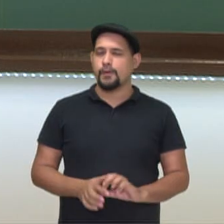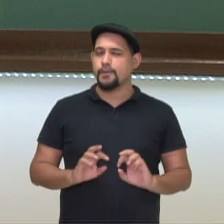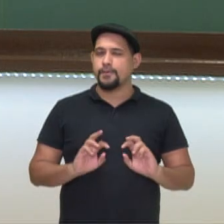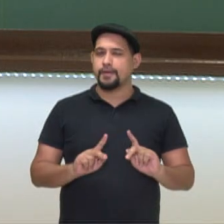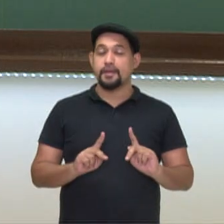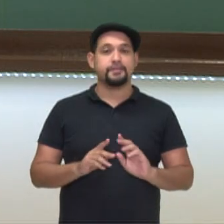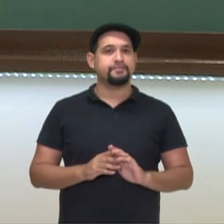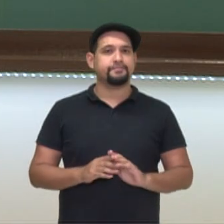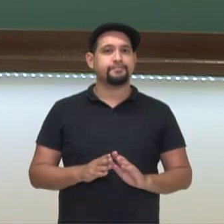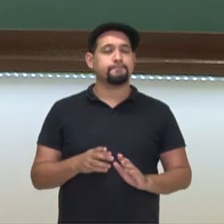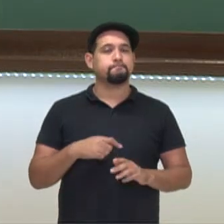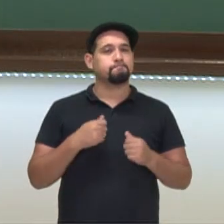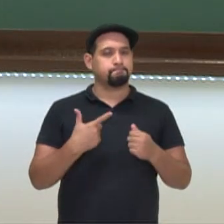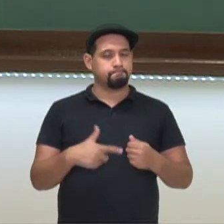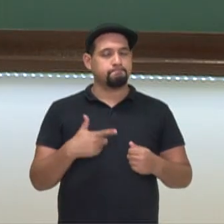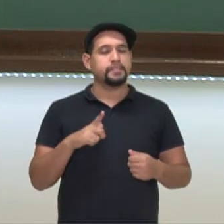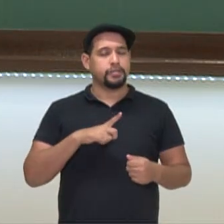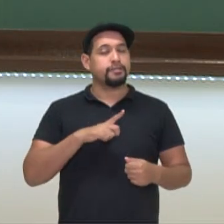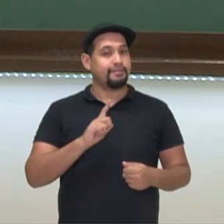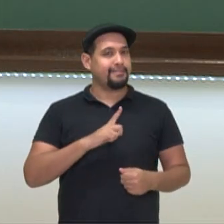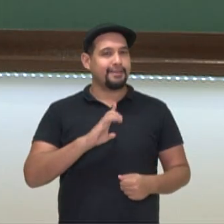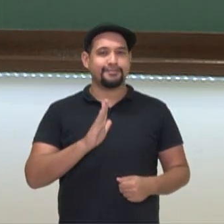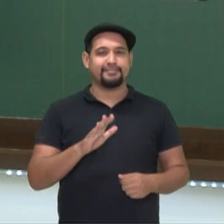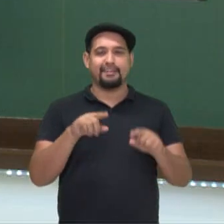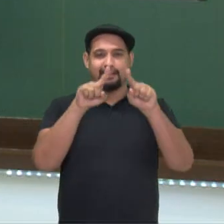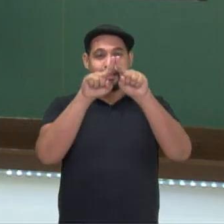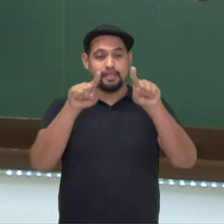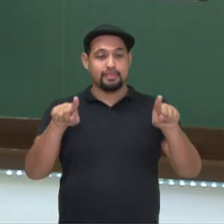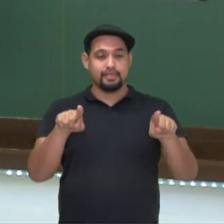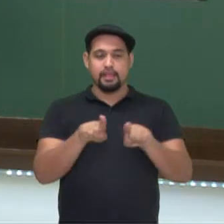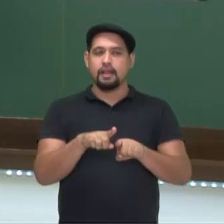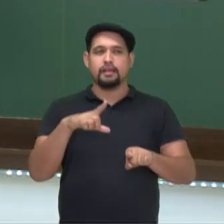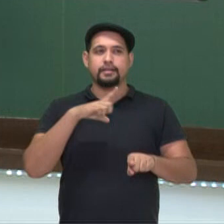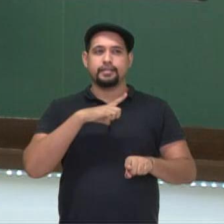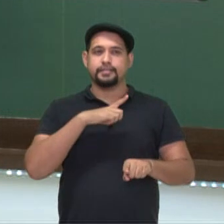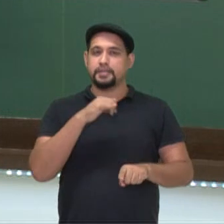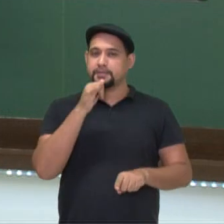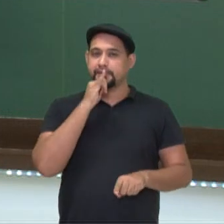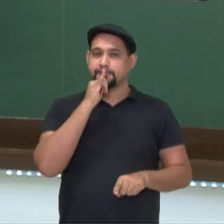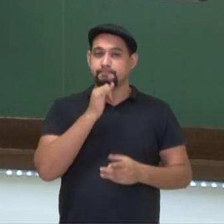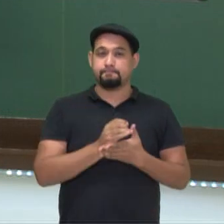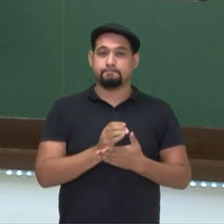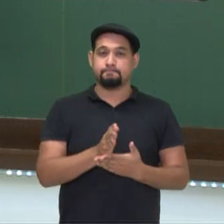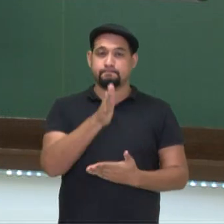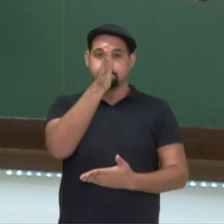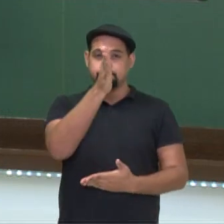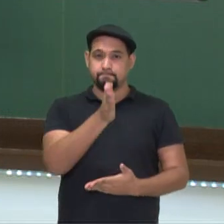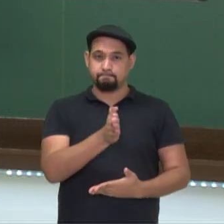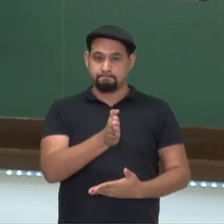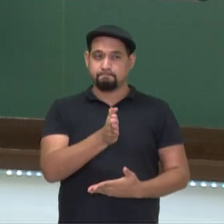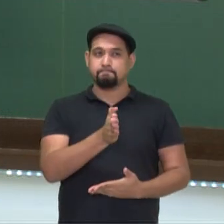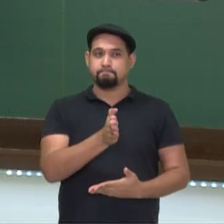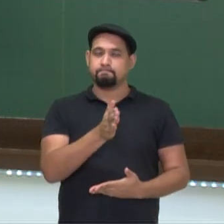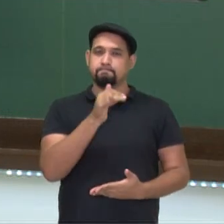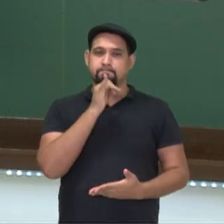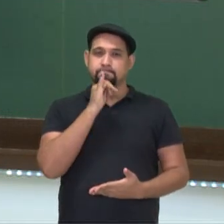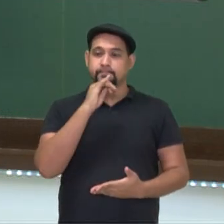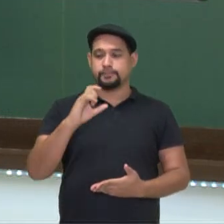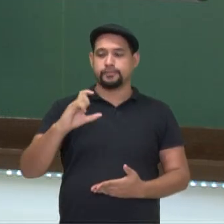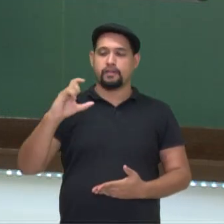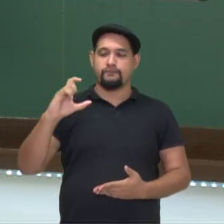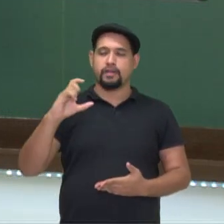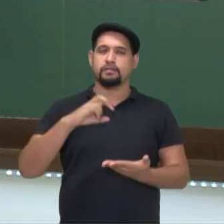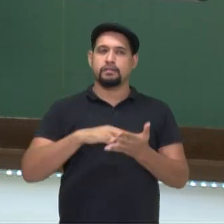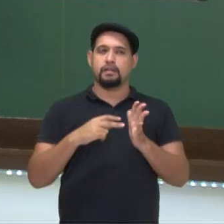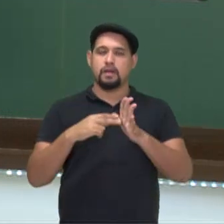Muito bem, pessoal. Então você tem aqui um losango, tá? Ele tem as duas diagonais tracejadas aqui. Claro, essa diagonal aqui da